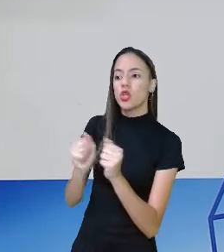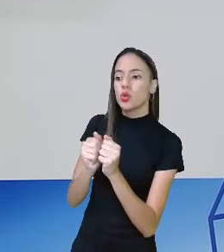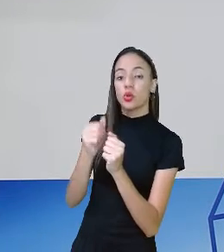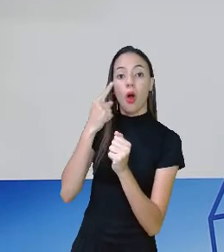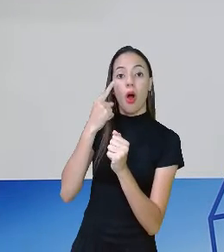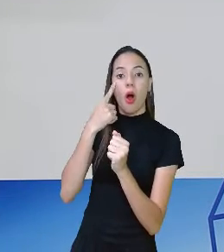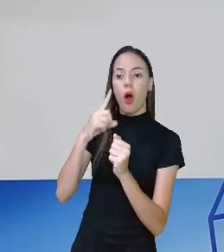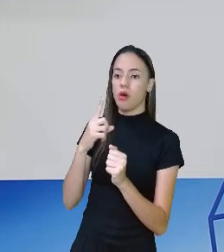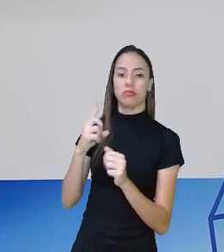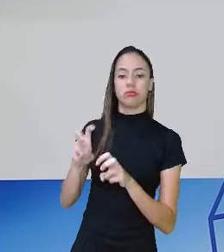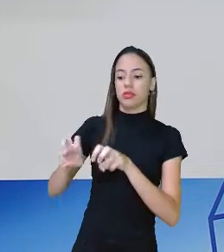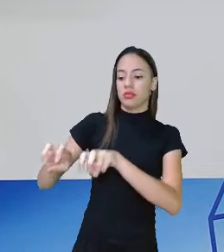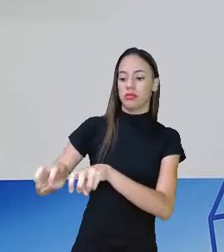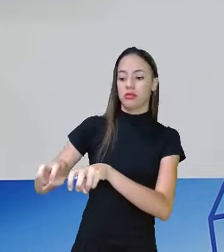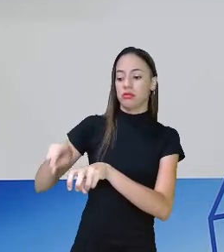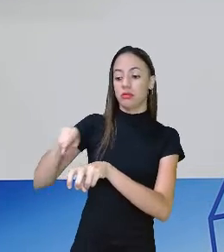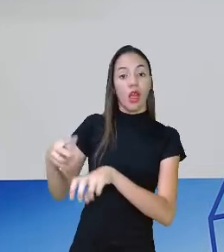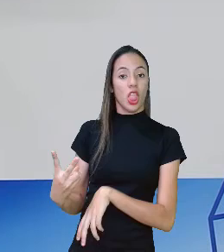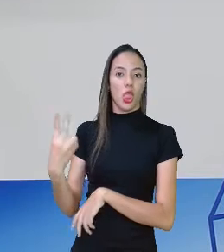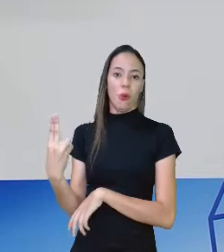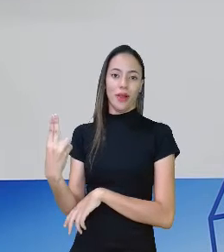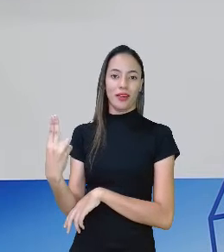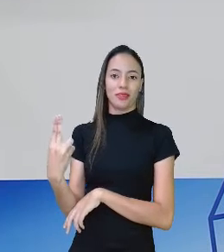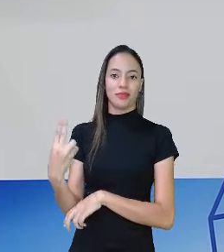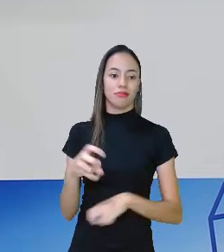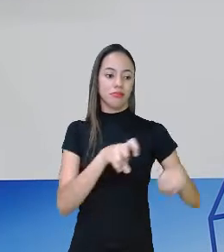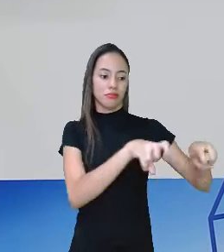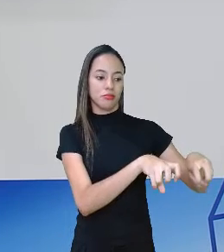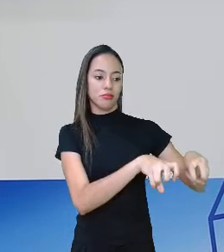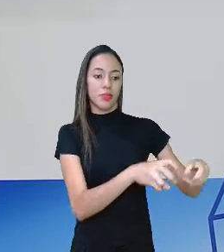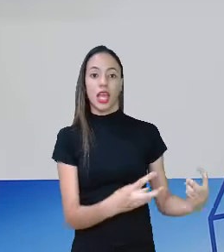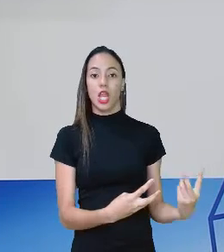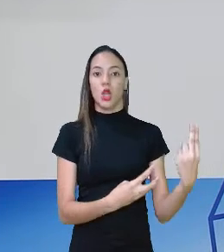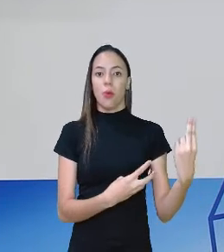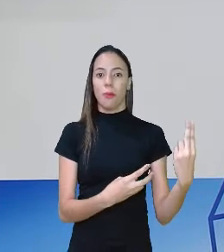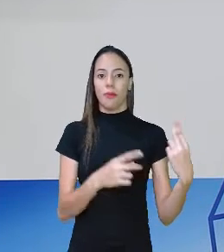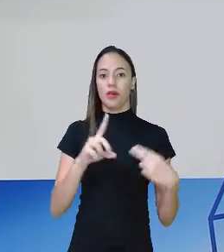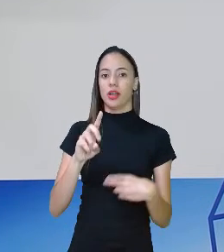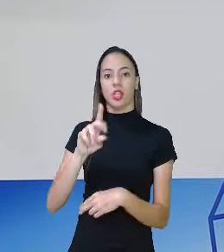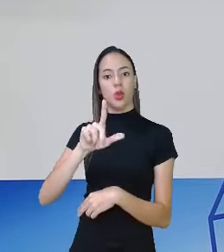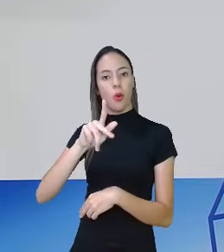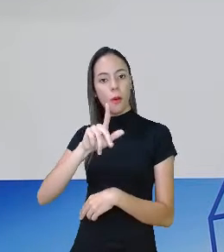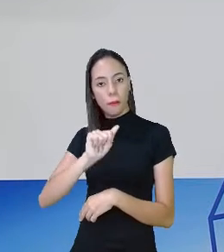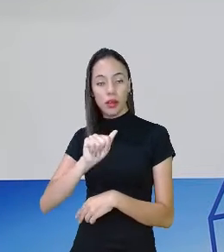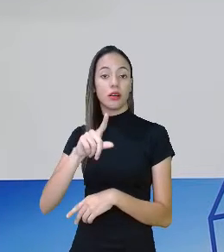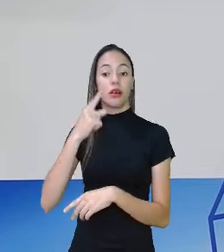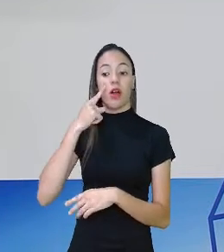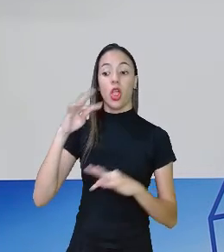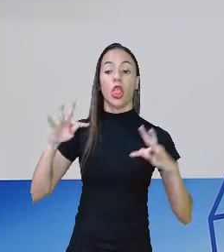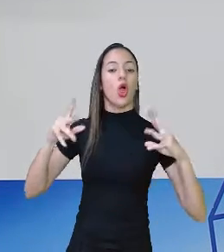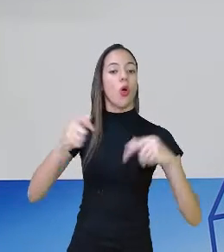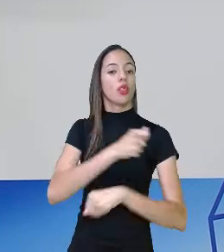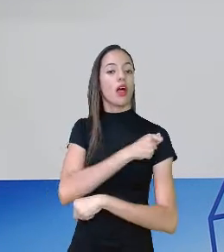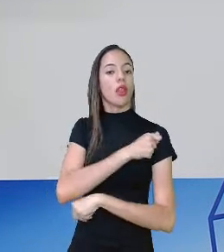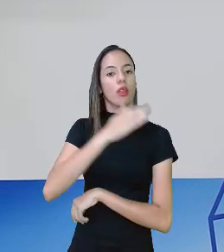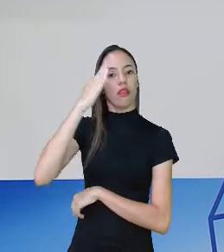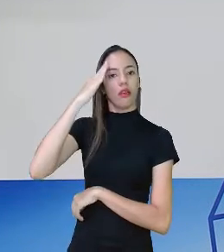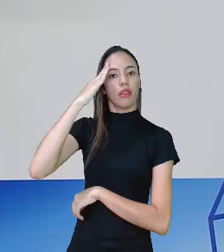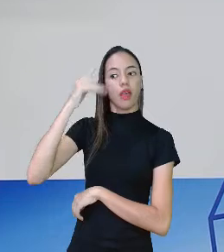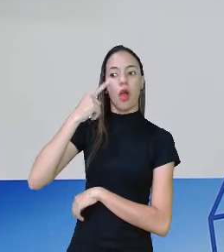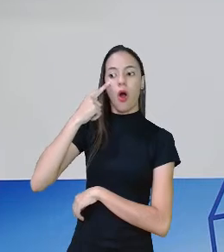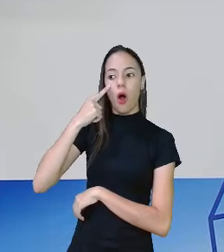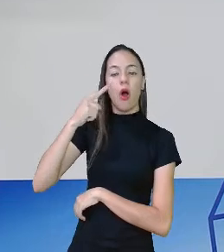lado, naturalmente, vai ser a dupla daquele estudante. E que todos entendam que isso é a